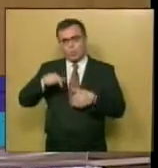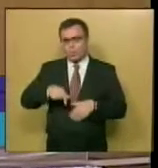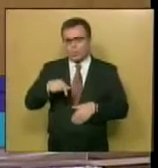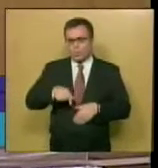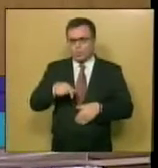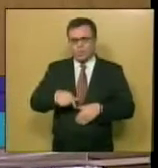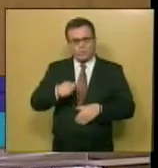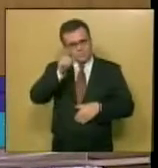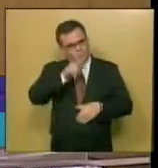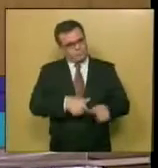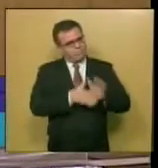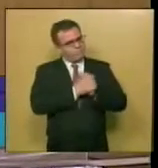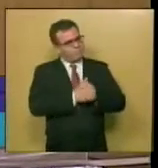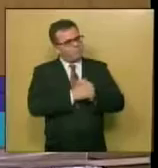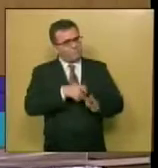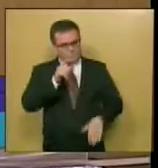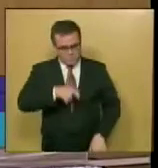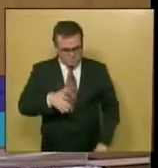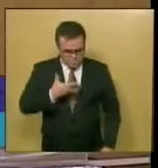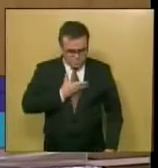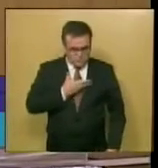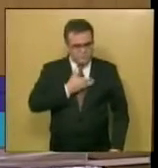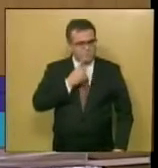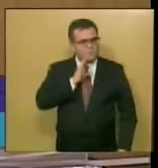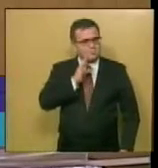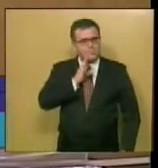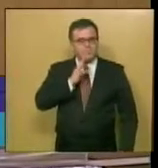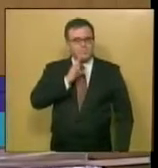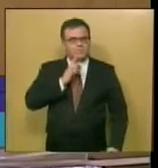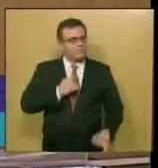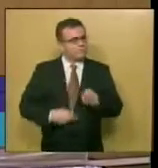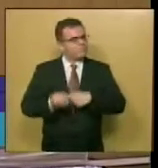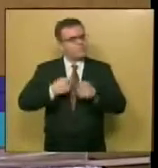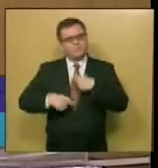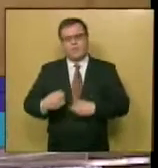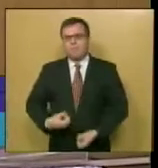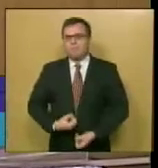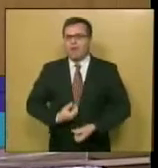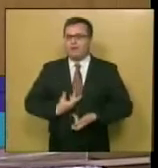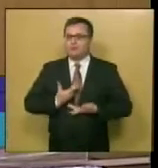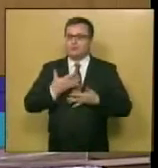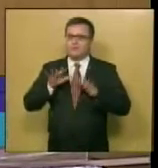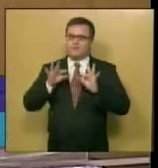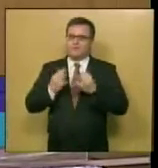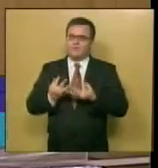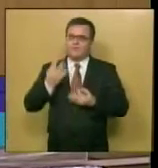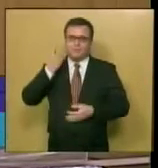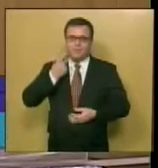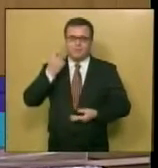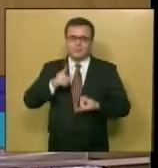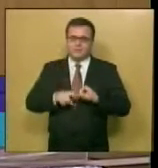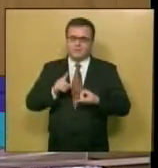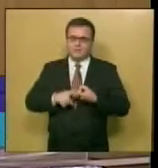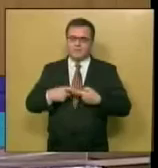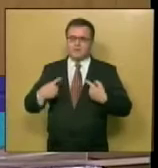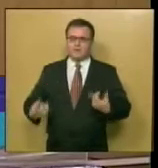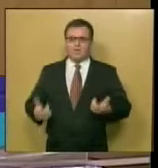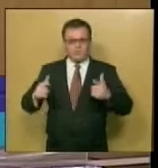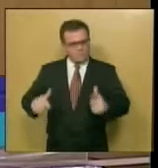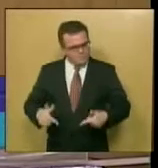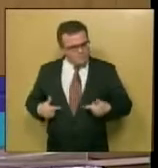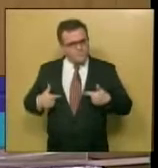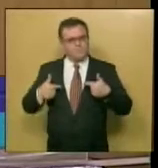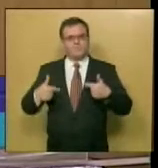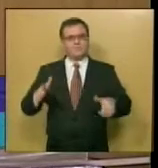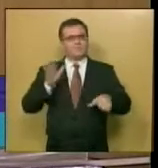homem simples, amigo, leal, empreendedor, apaixonado pela família e pela política, e que construiu a